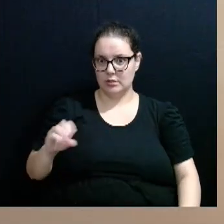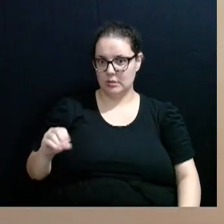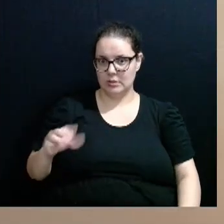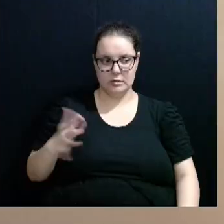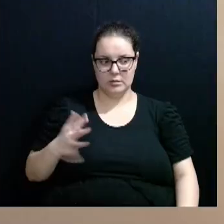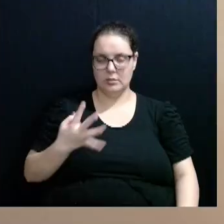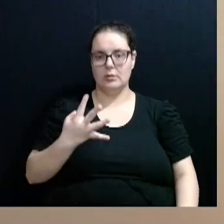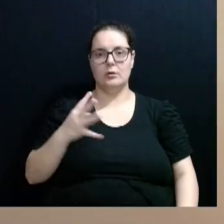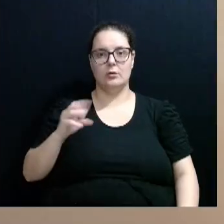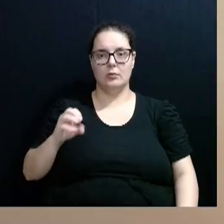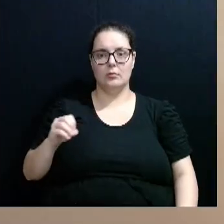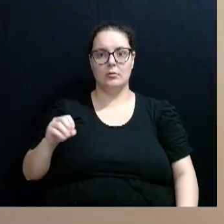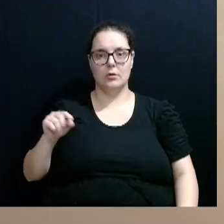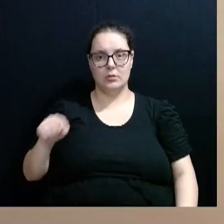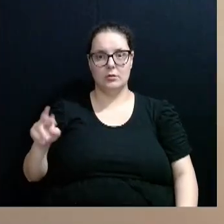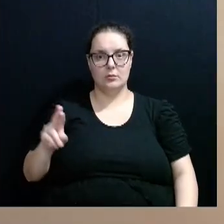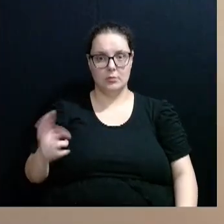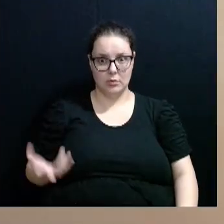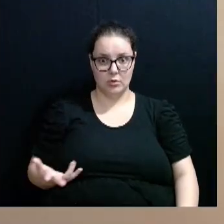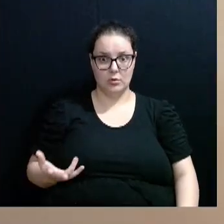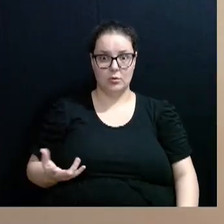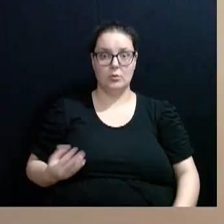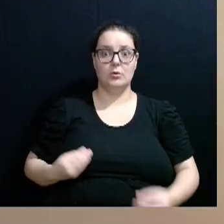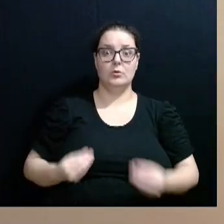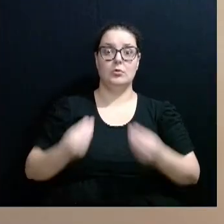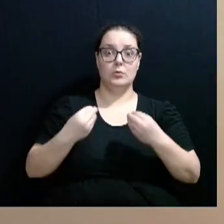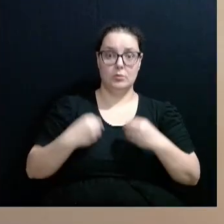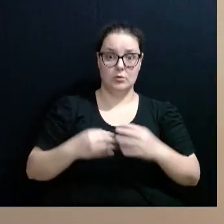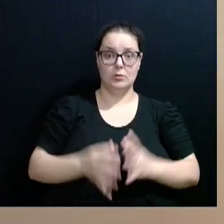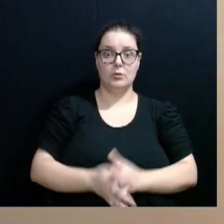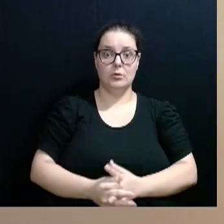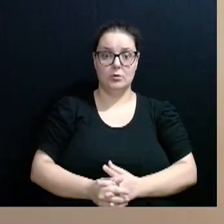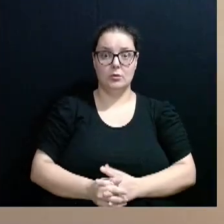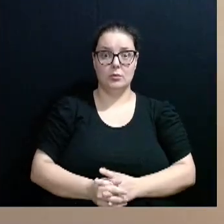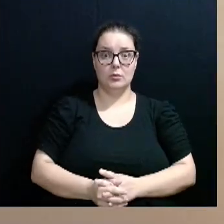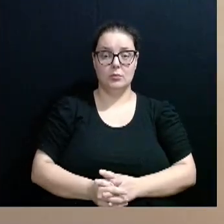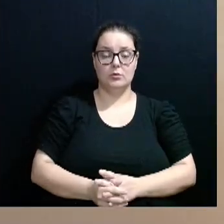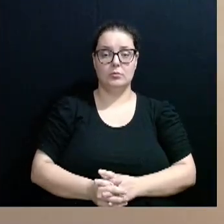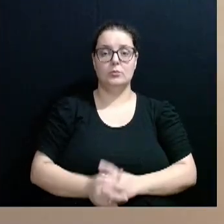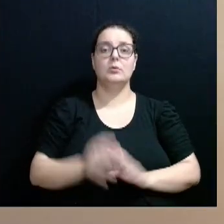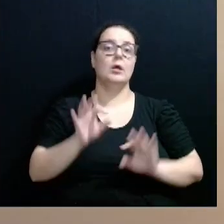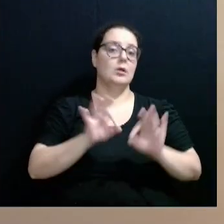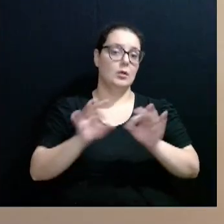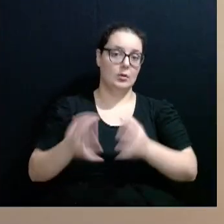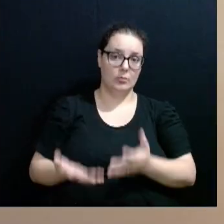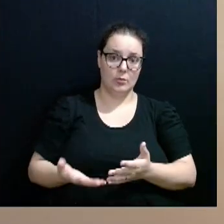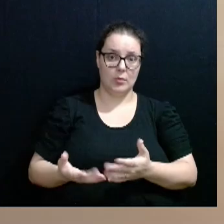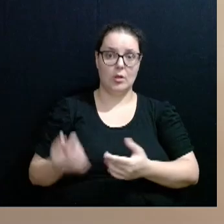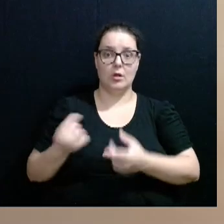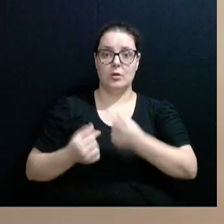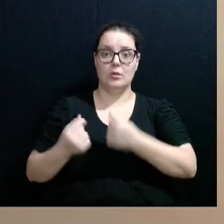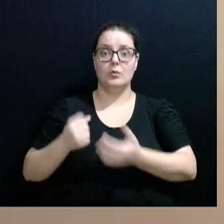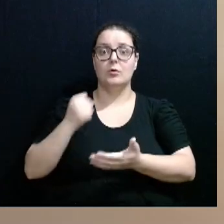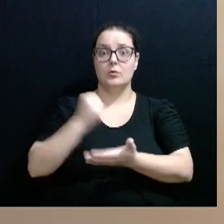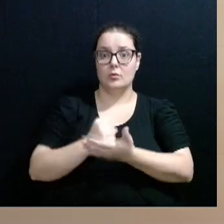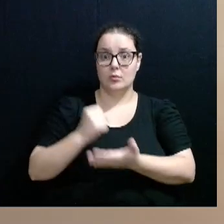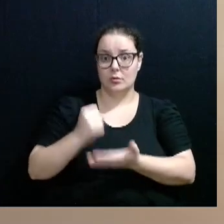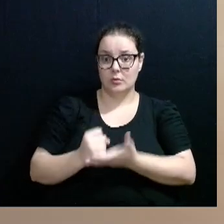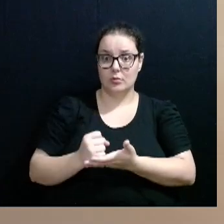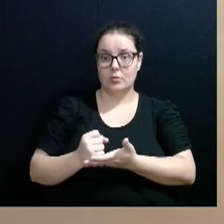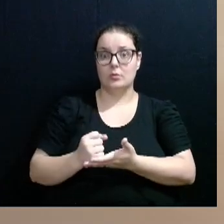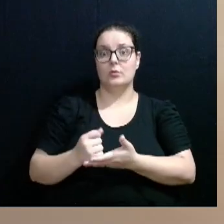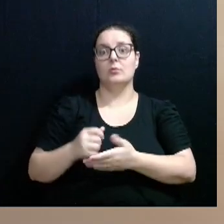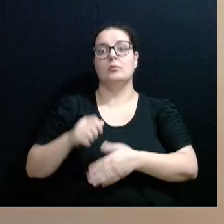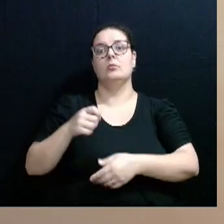número, está nos dando, nesse projeto, dinheiro para contratar uma assistente administrativa, para poder